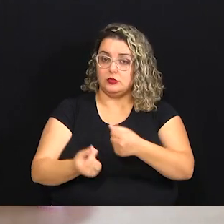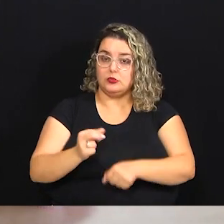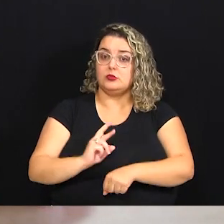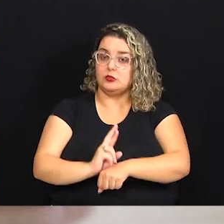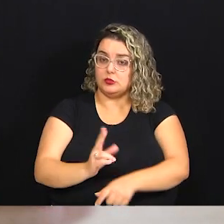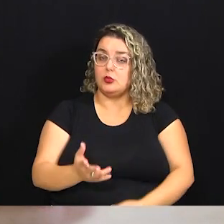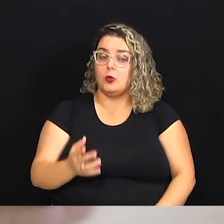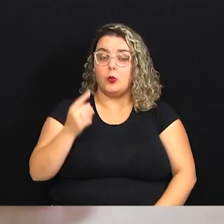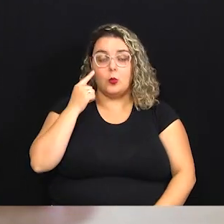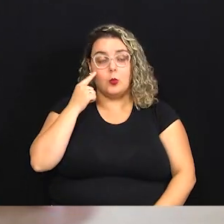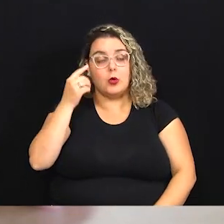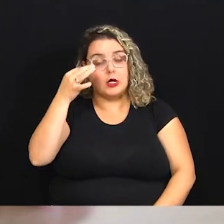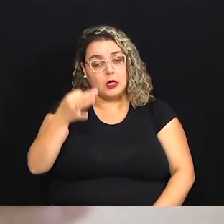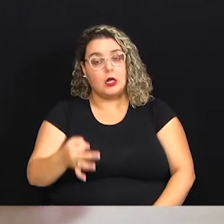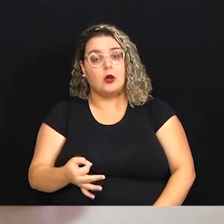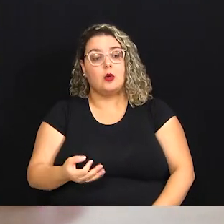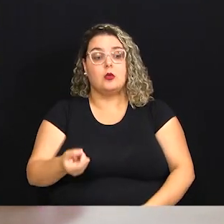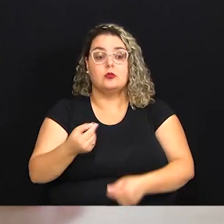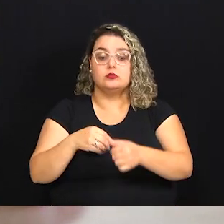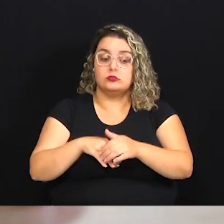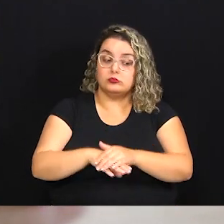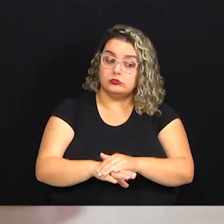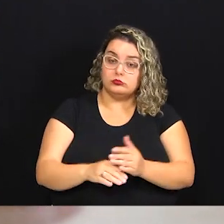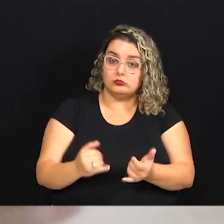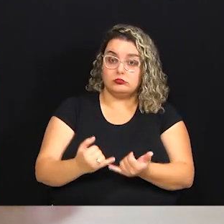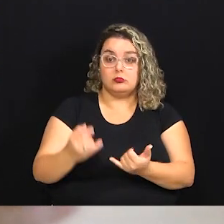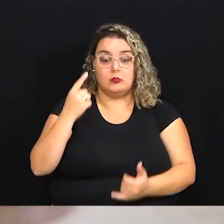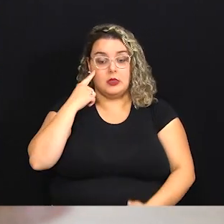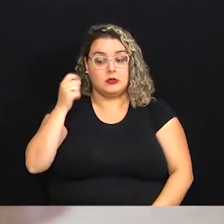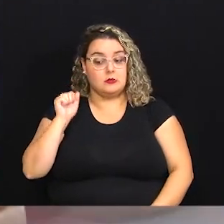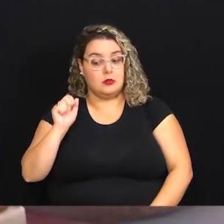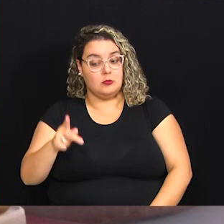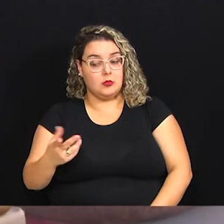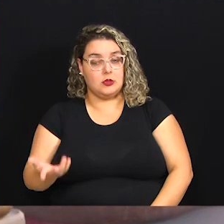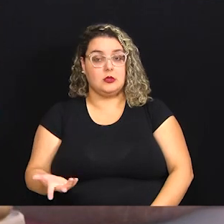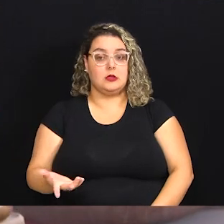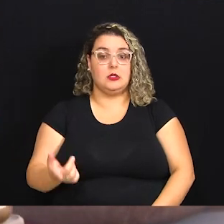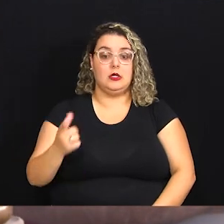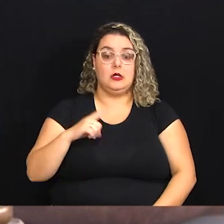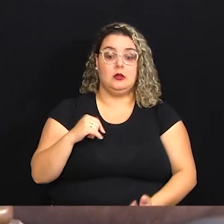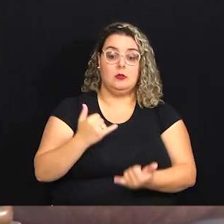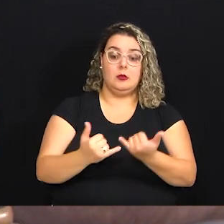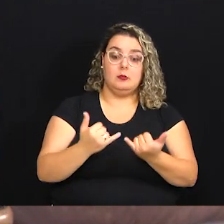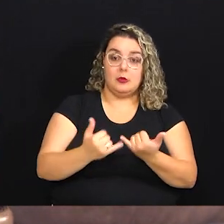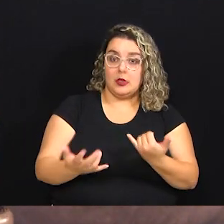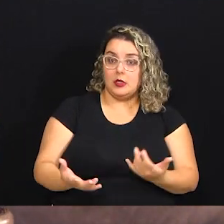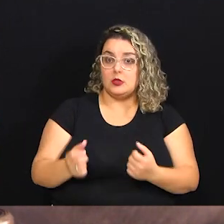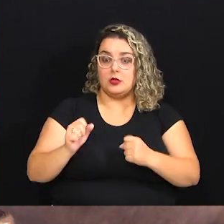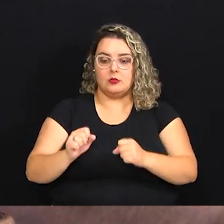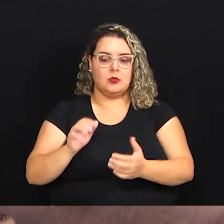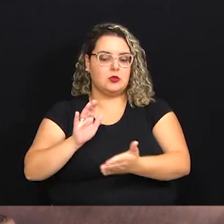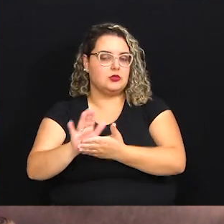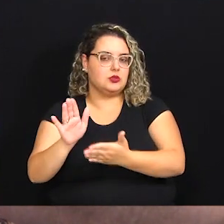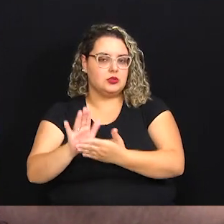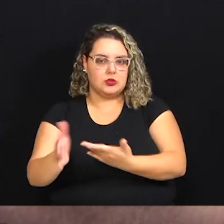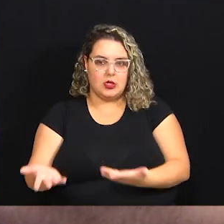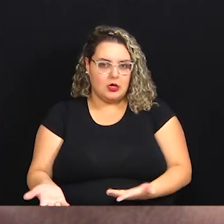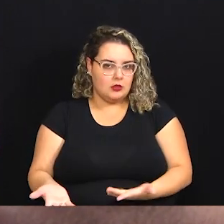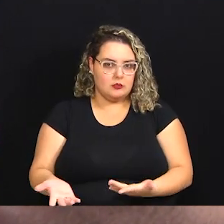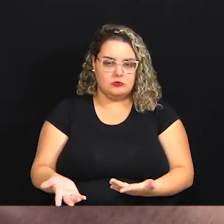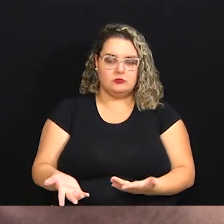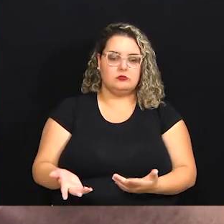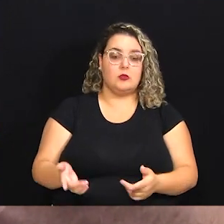seus recursos. O ideal é sempre guardar uma parte, pensando na tua aposentadoria. Tem uma parte que você pode